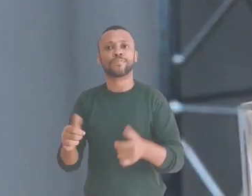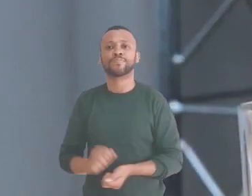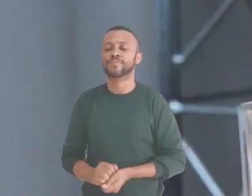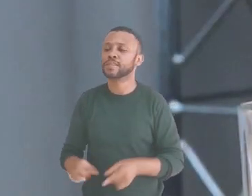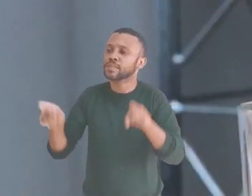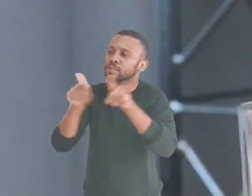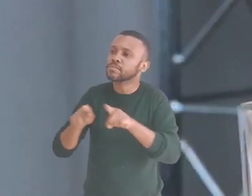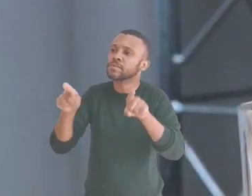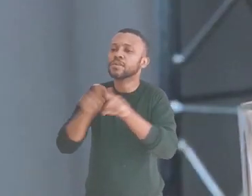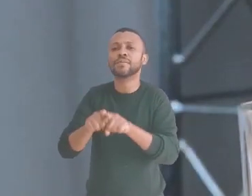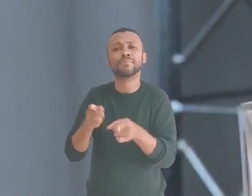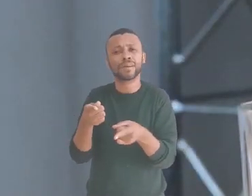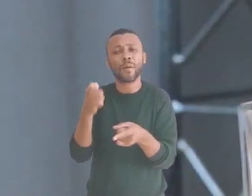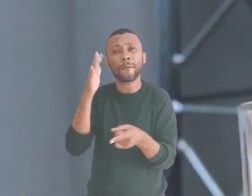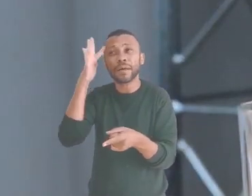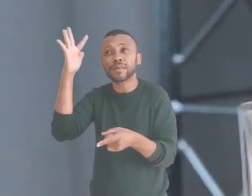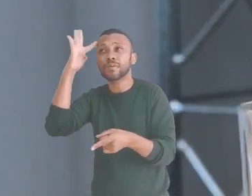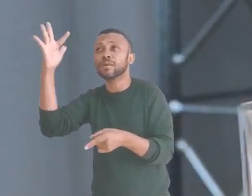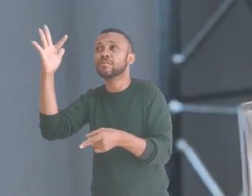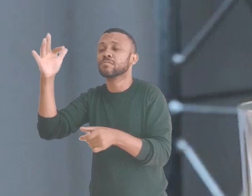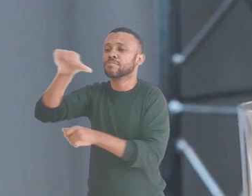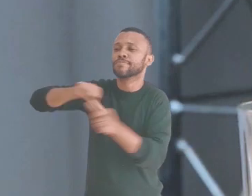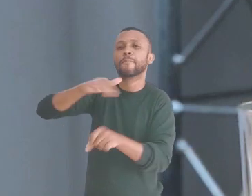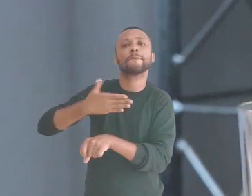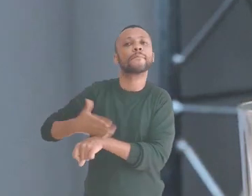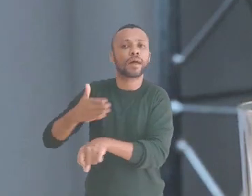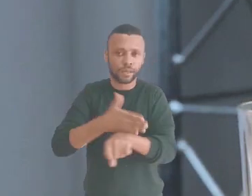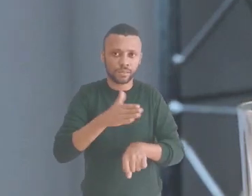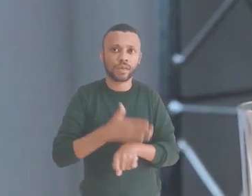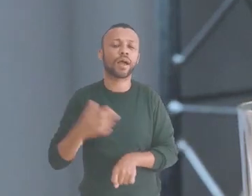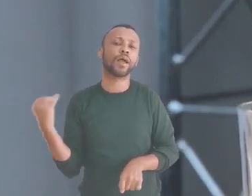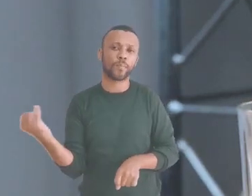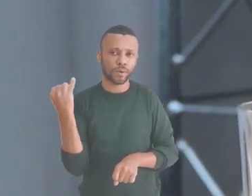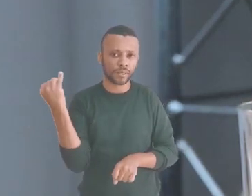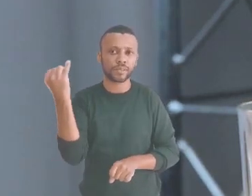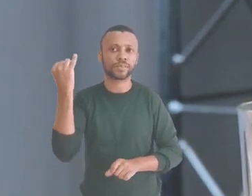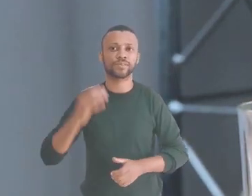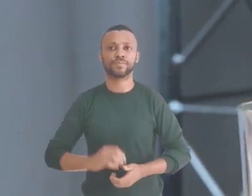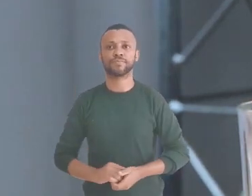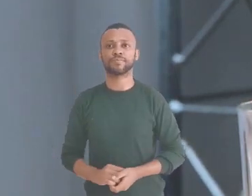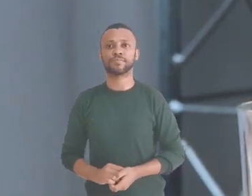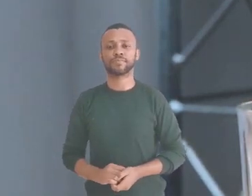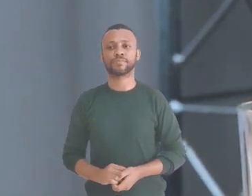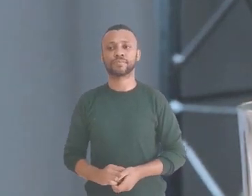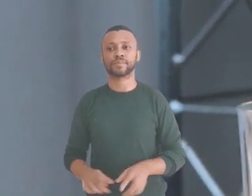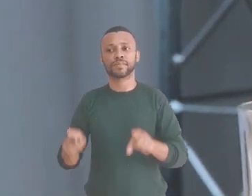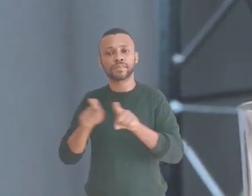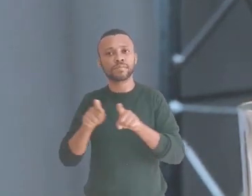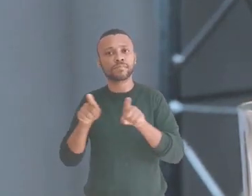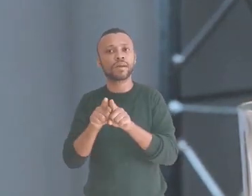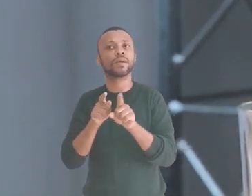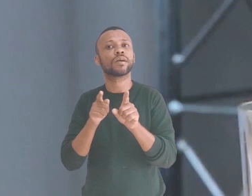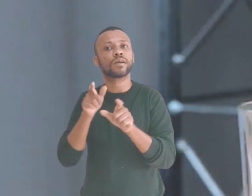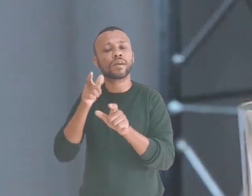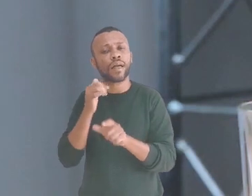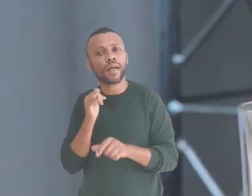nossa necessidade. Exatamente. Eu trabalho hoje no Detran, né? Eu sou recepcionista.